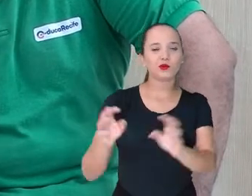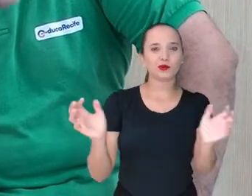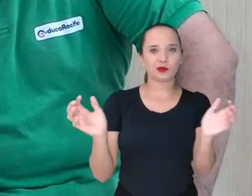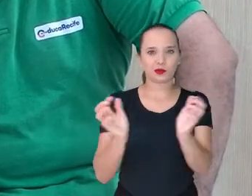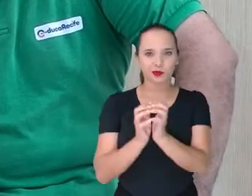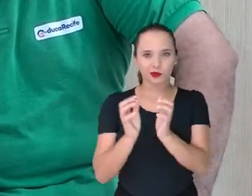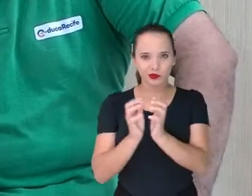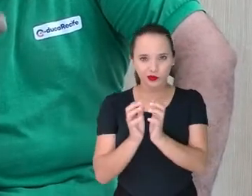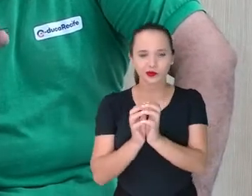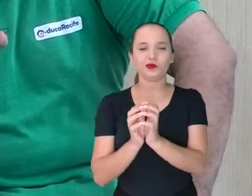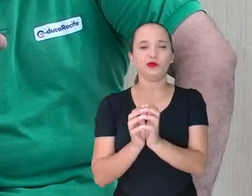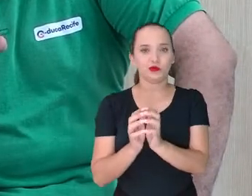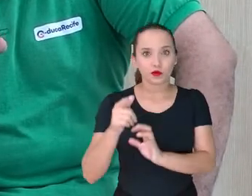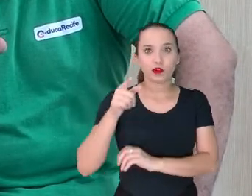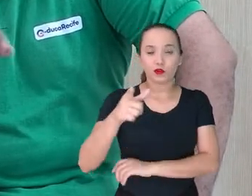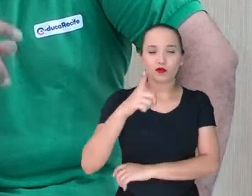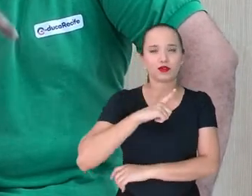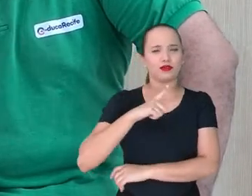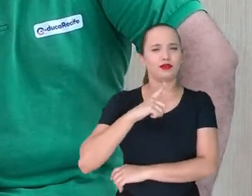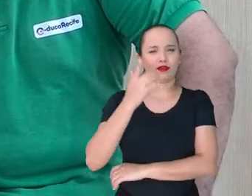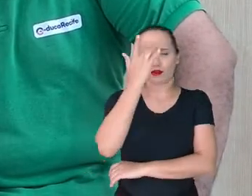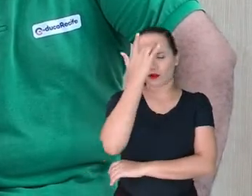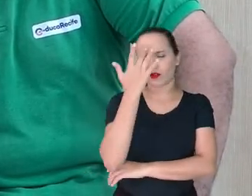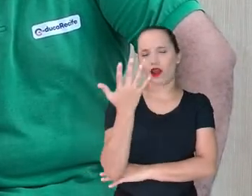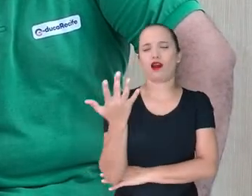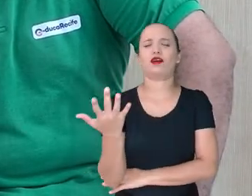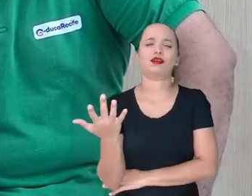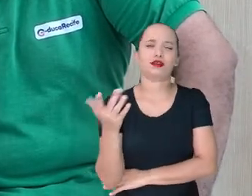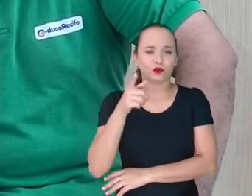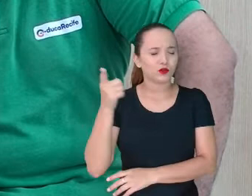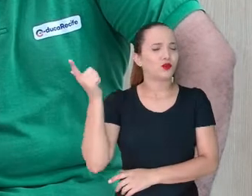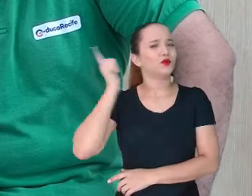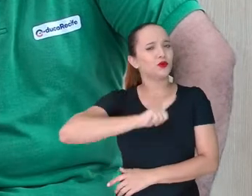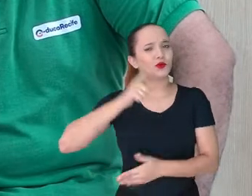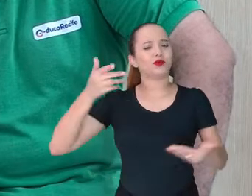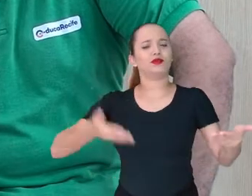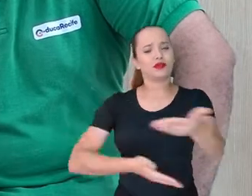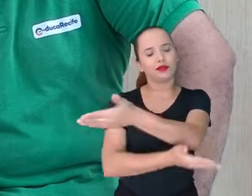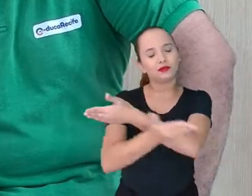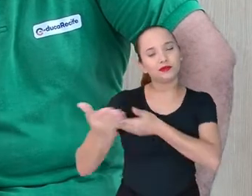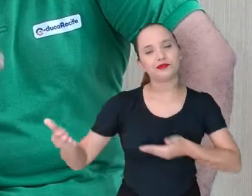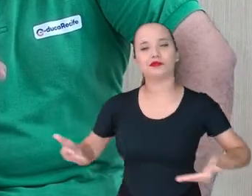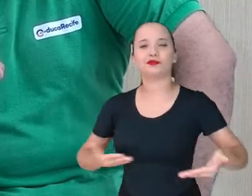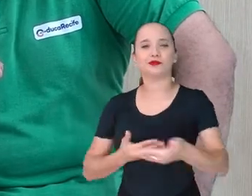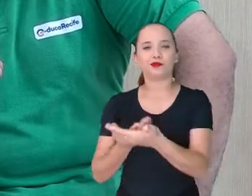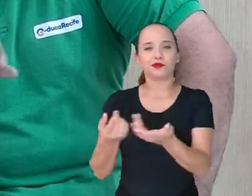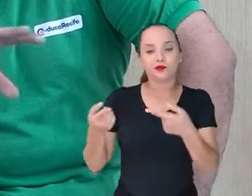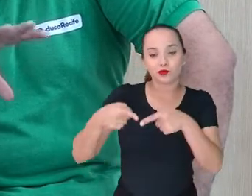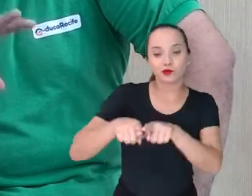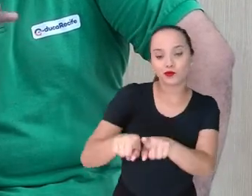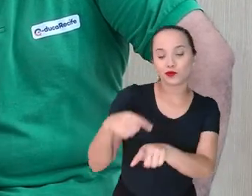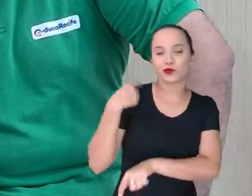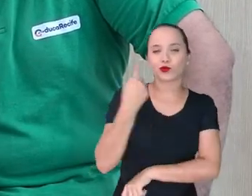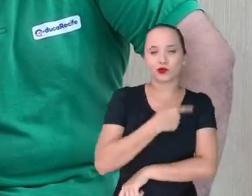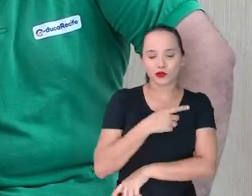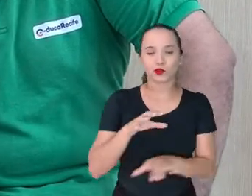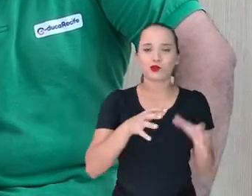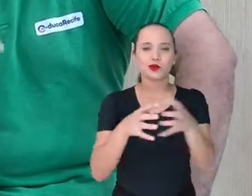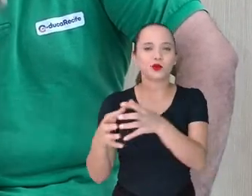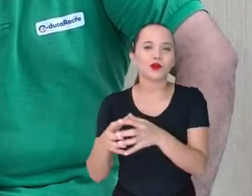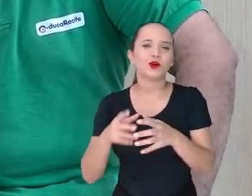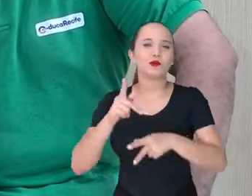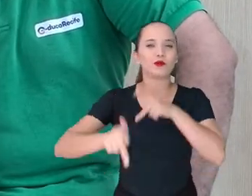baixar, ter ele na palma da sua mão, e aí você vai poder interagir simultaneamente com essa aula. A equipe de professores está aqui